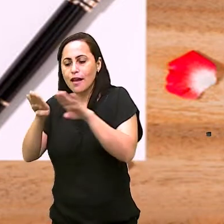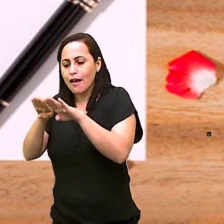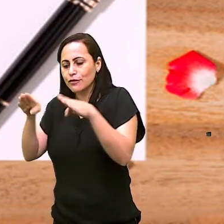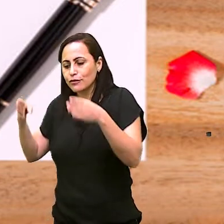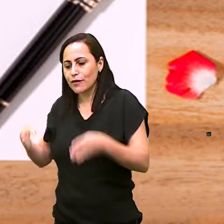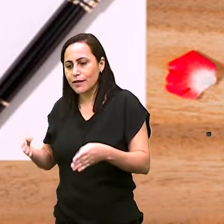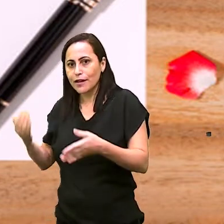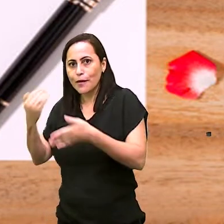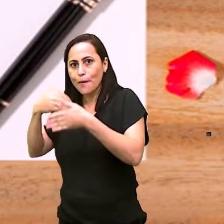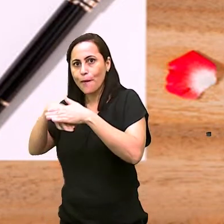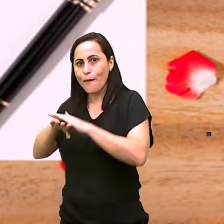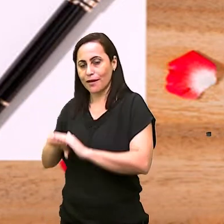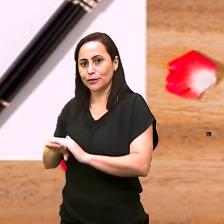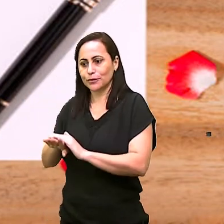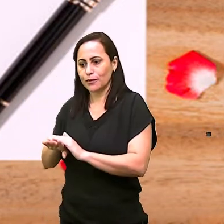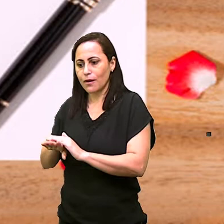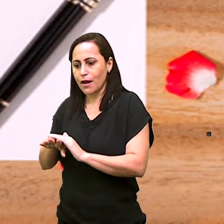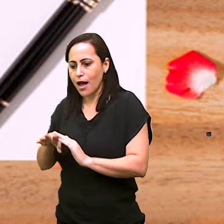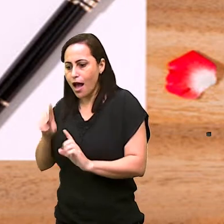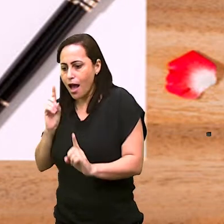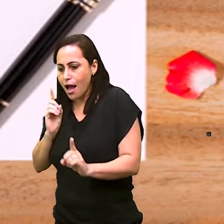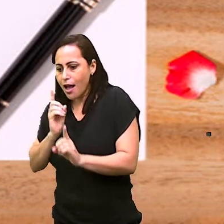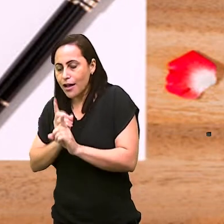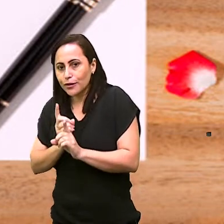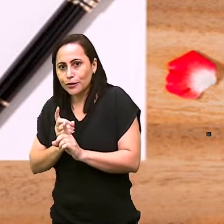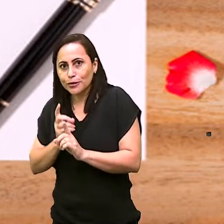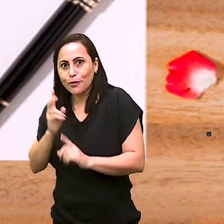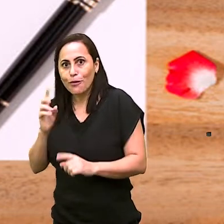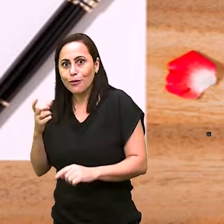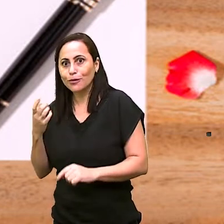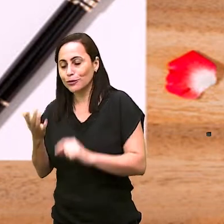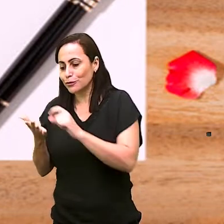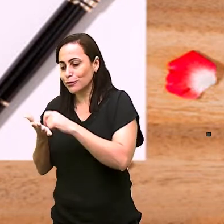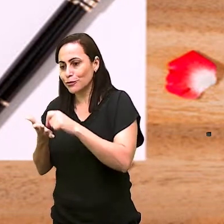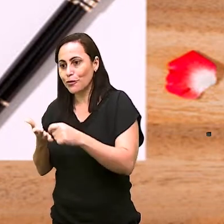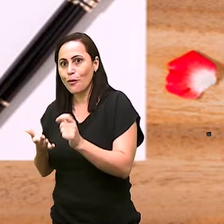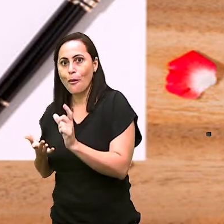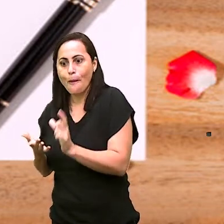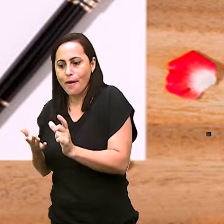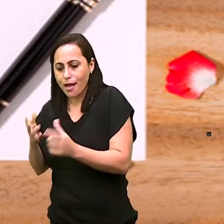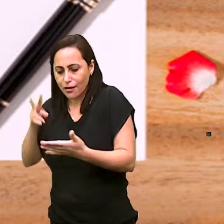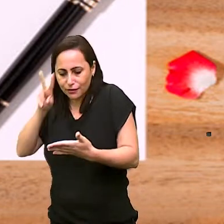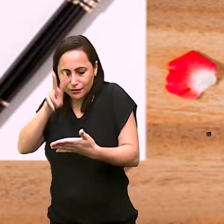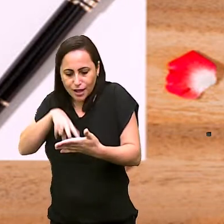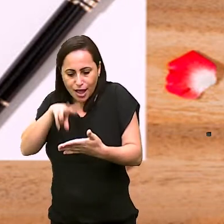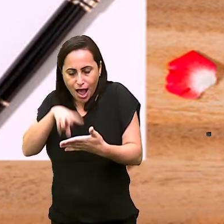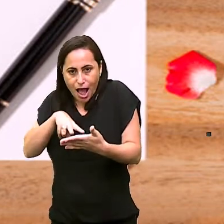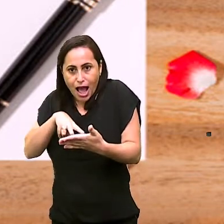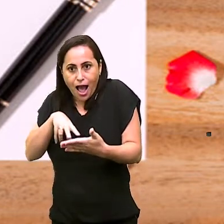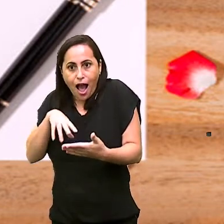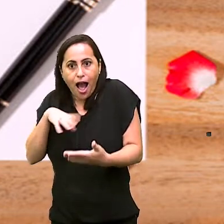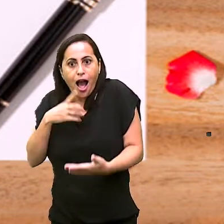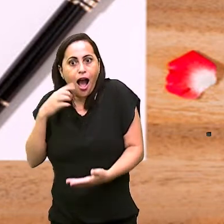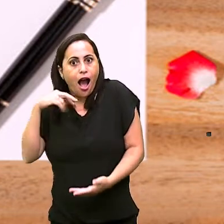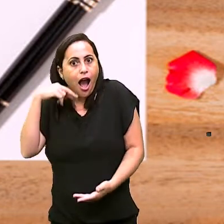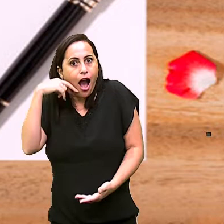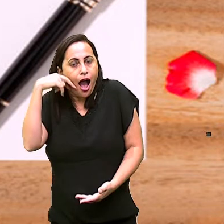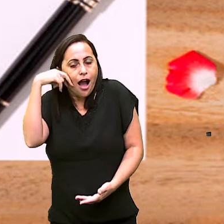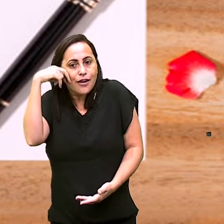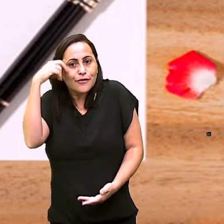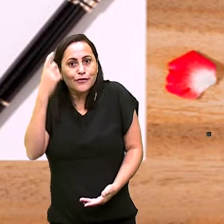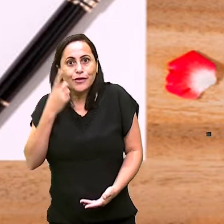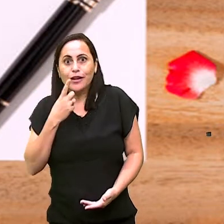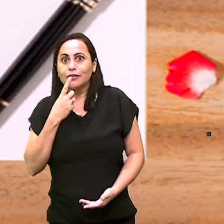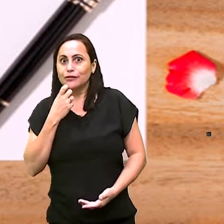um bilhete. Leu, ficou vermelho, colocou no bolso. Não mostrou para ninguém. De vez